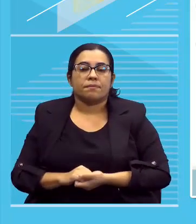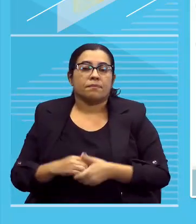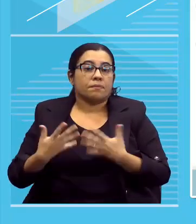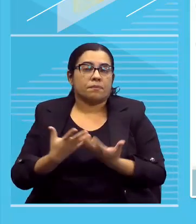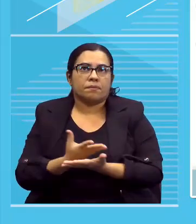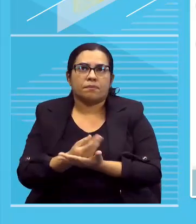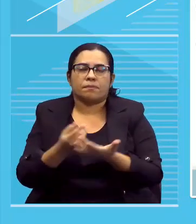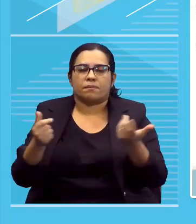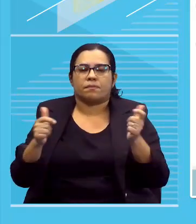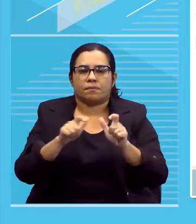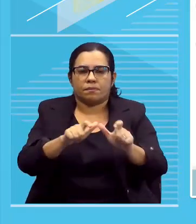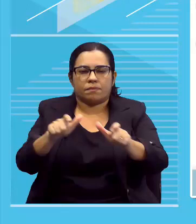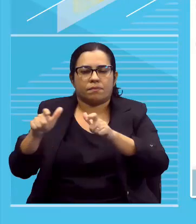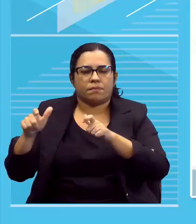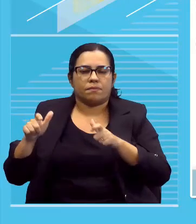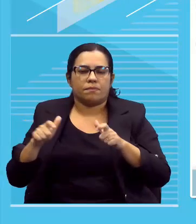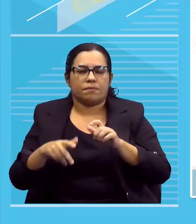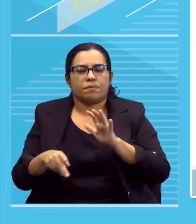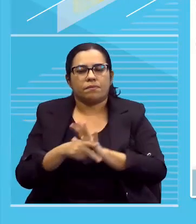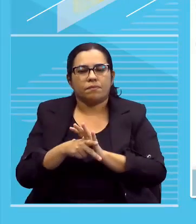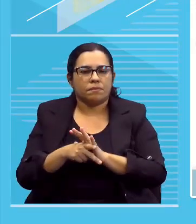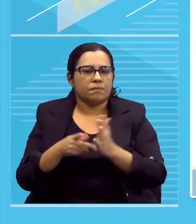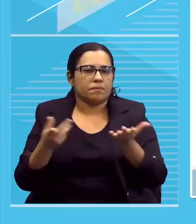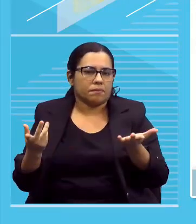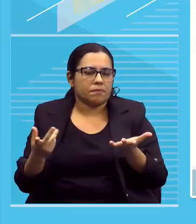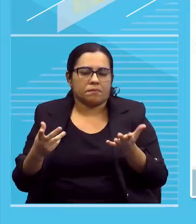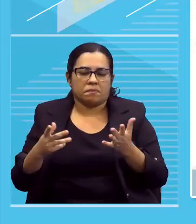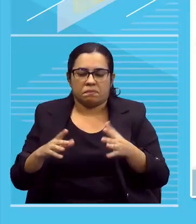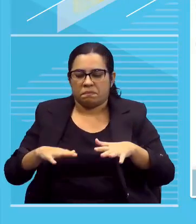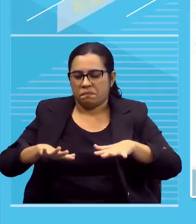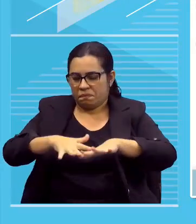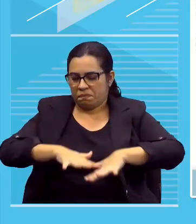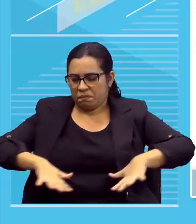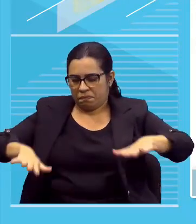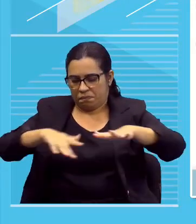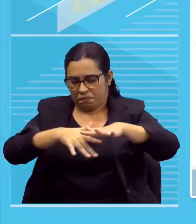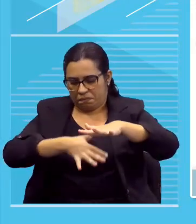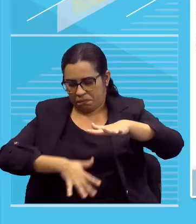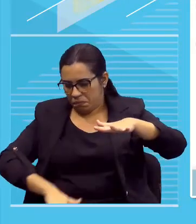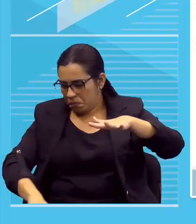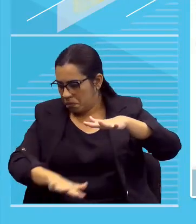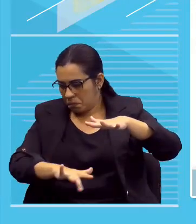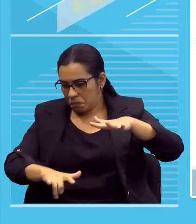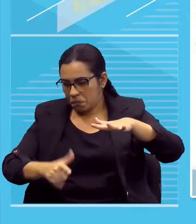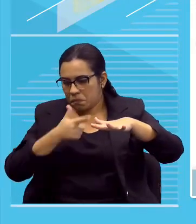muitos lugares os lençóis subterrâneos já não tem mais água